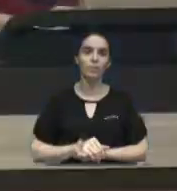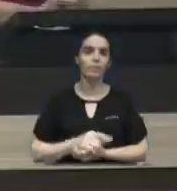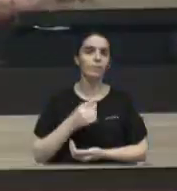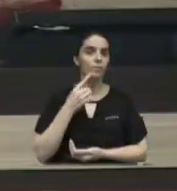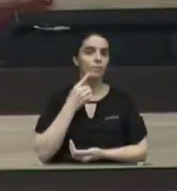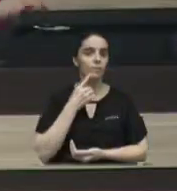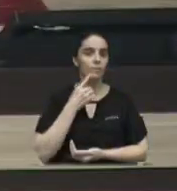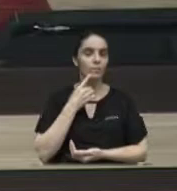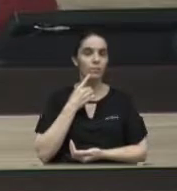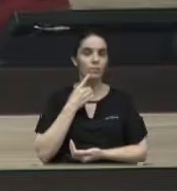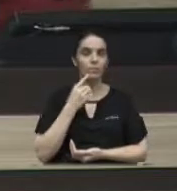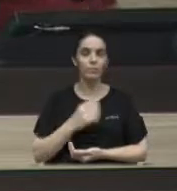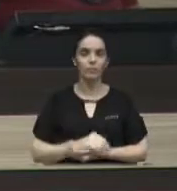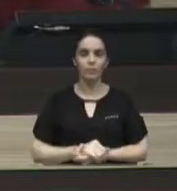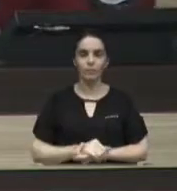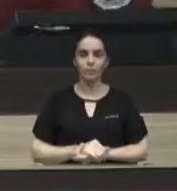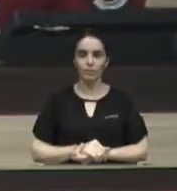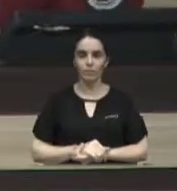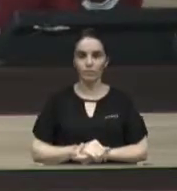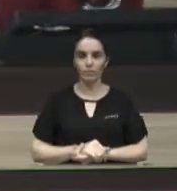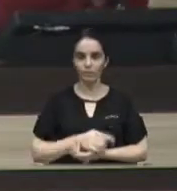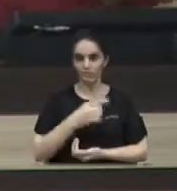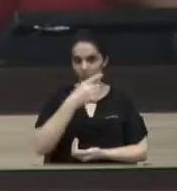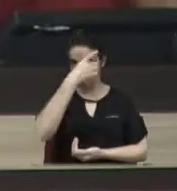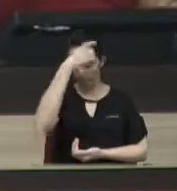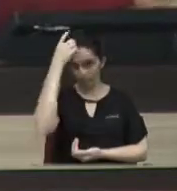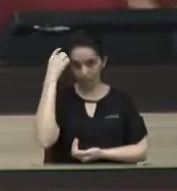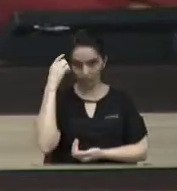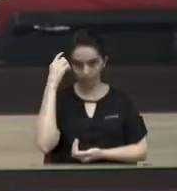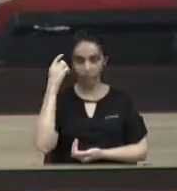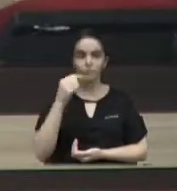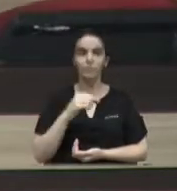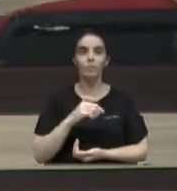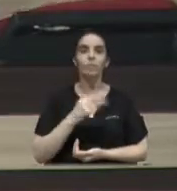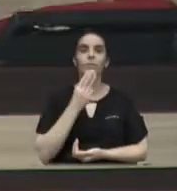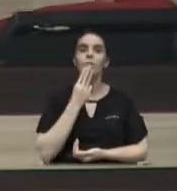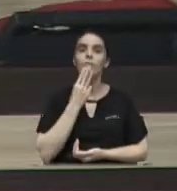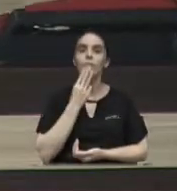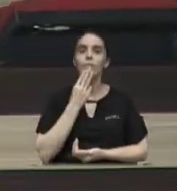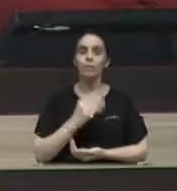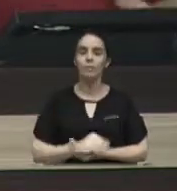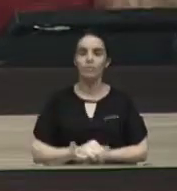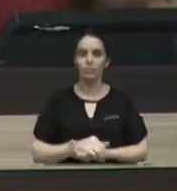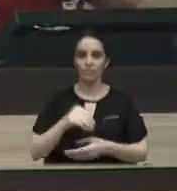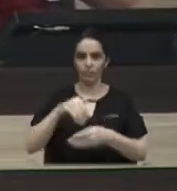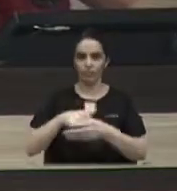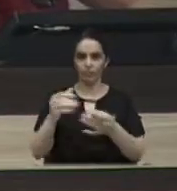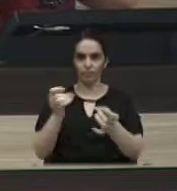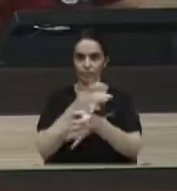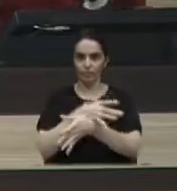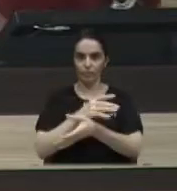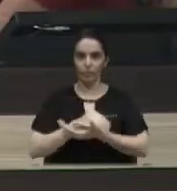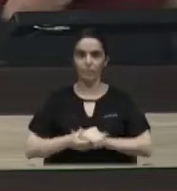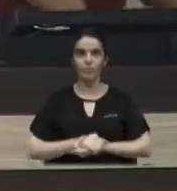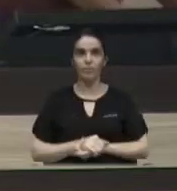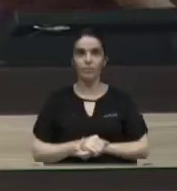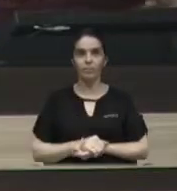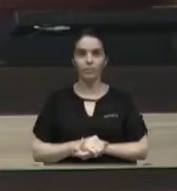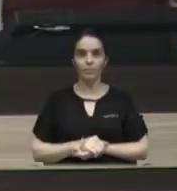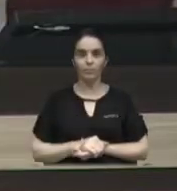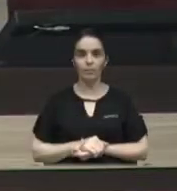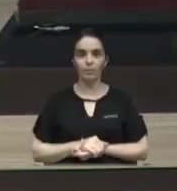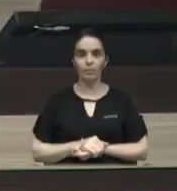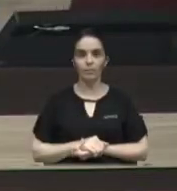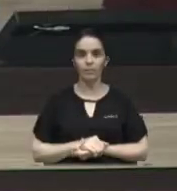Cleiton. Marco. Vaguinho. E Vaguinho. Está encerrada a votação.